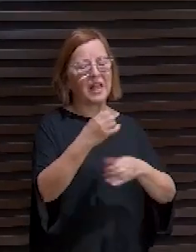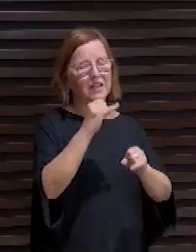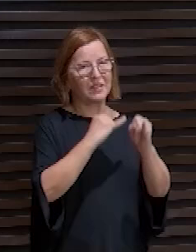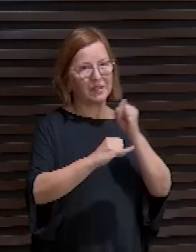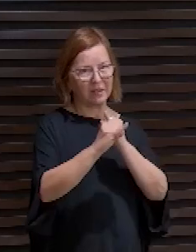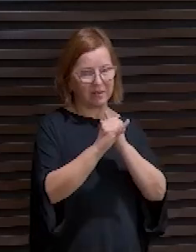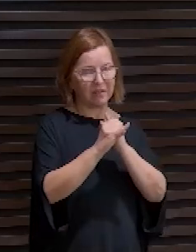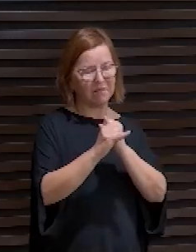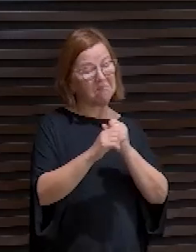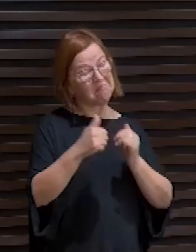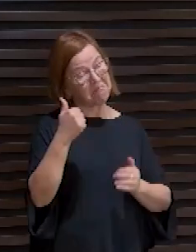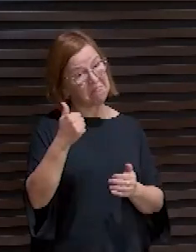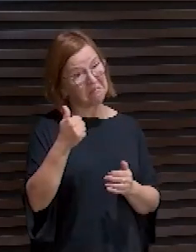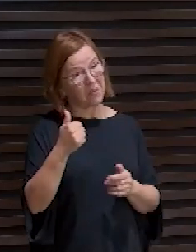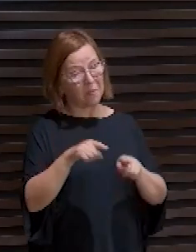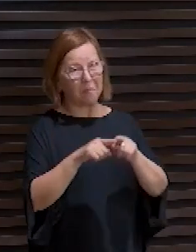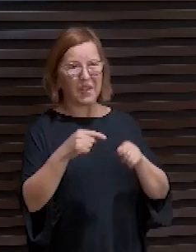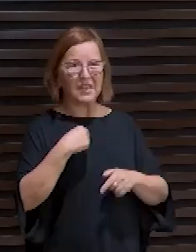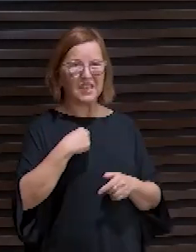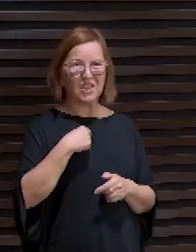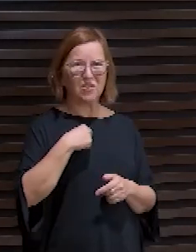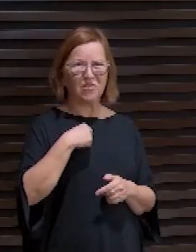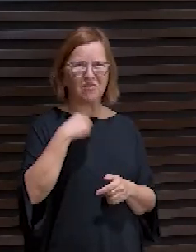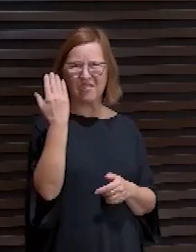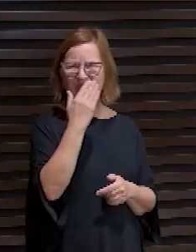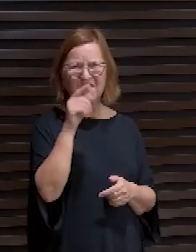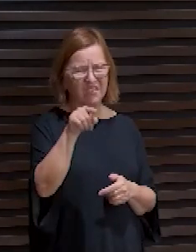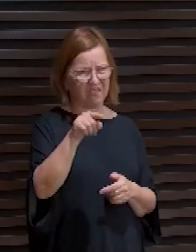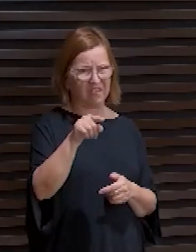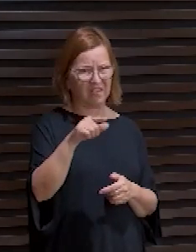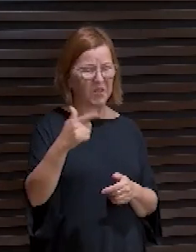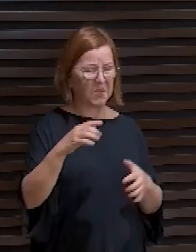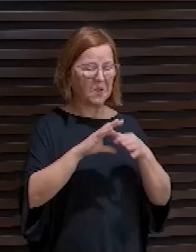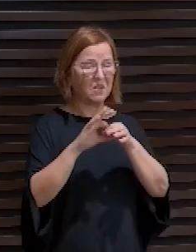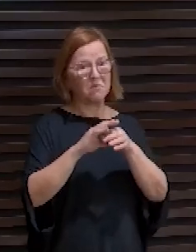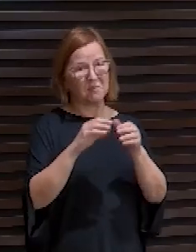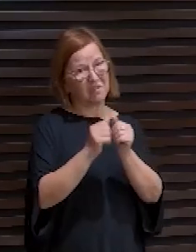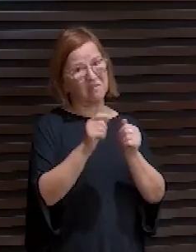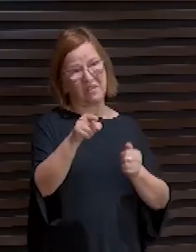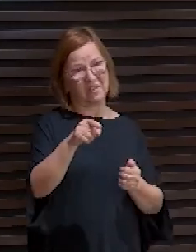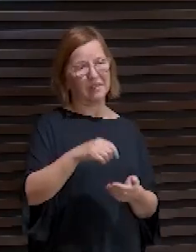você. Eu não vejo você. Eu não tenho comunhão com você.